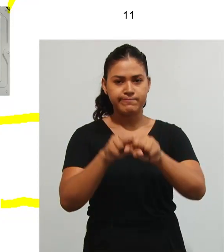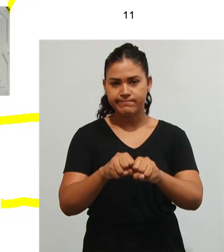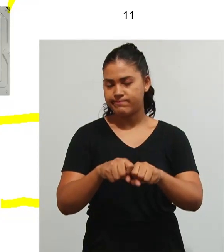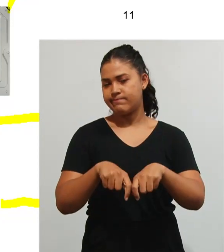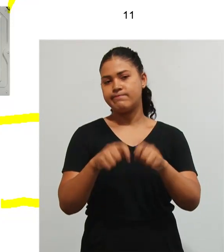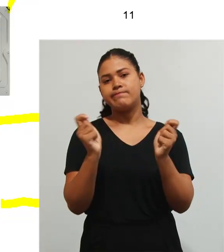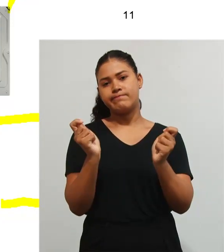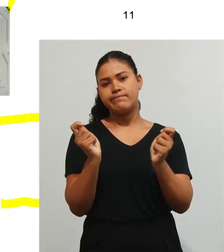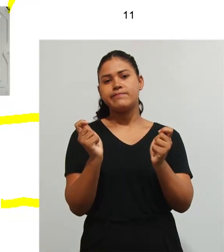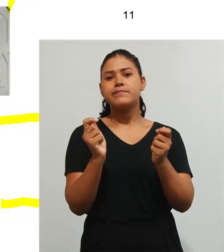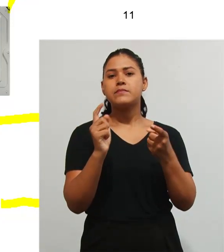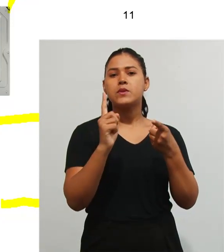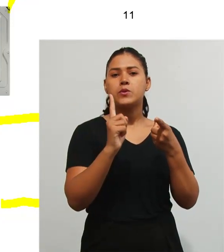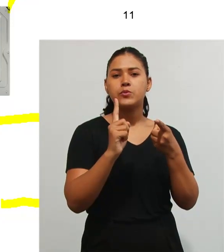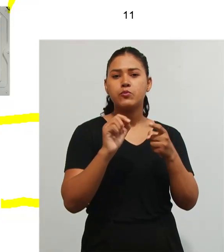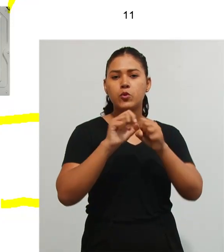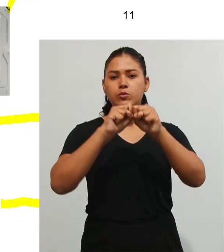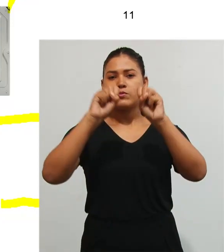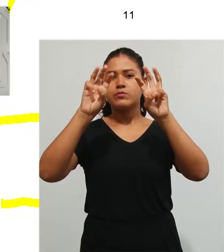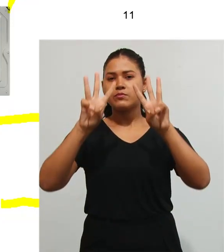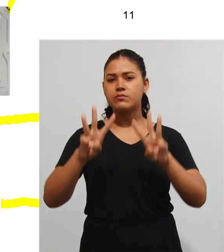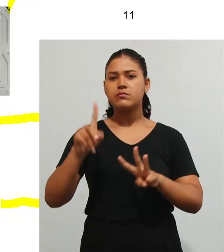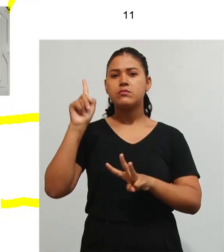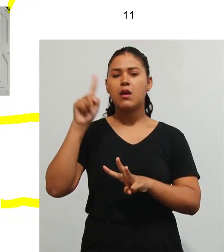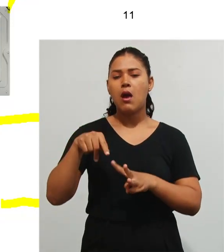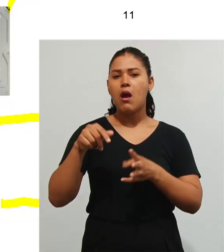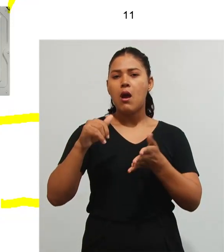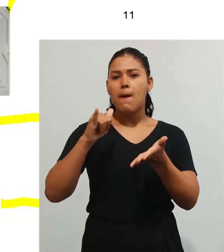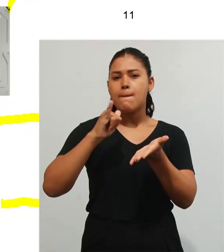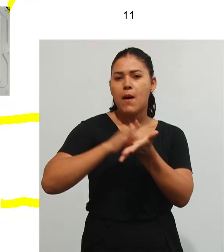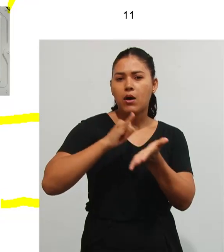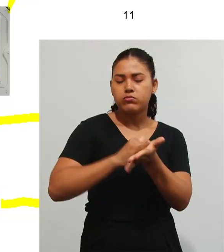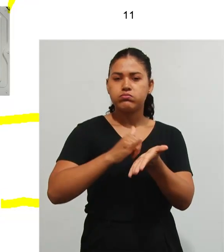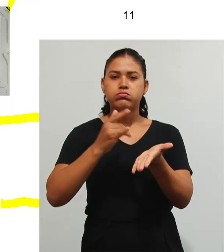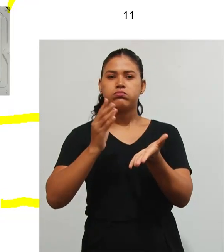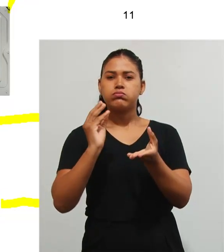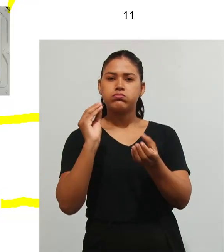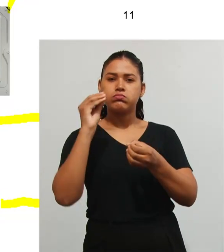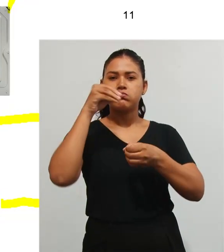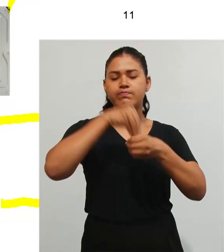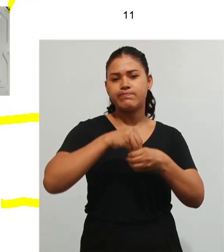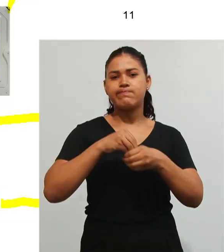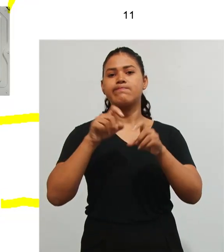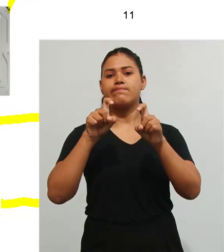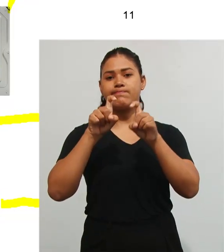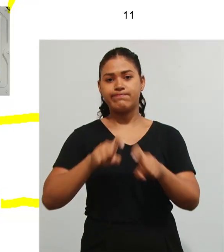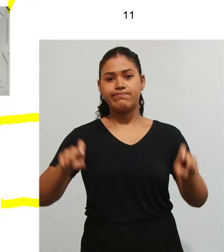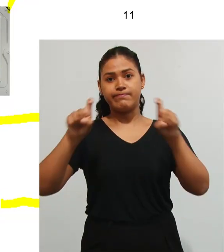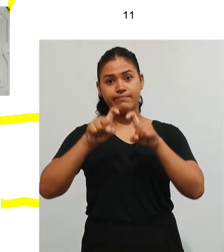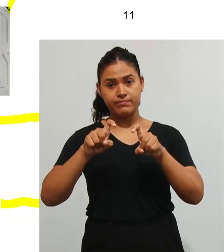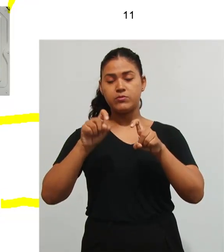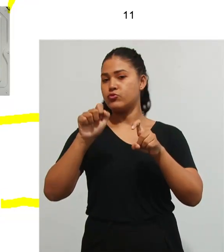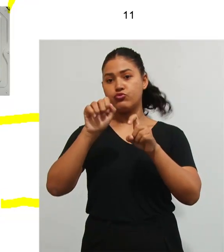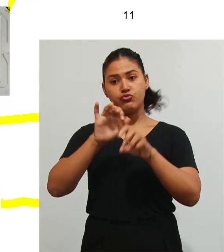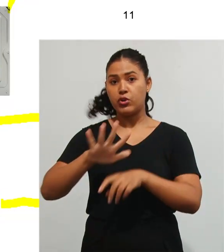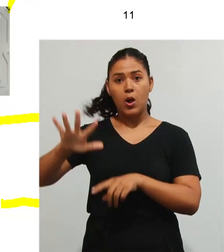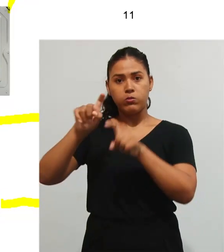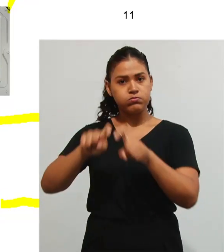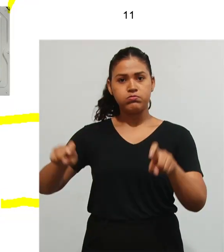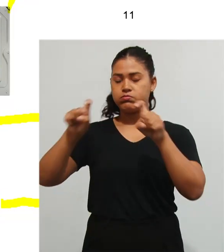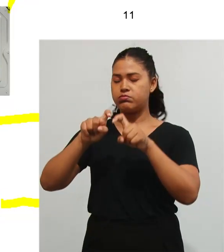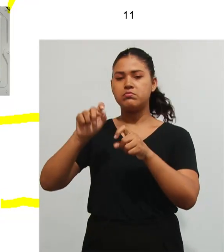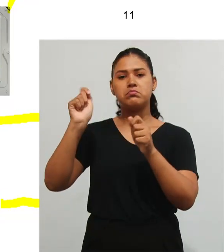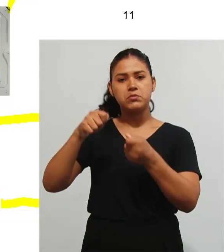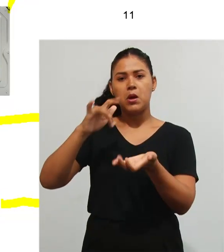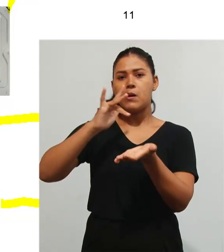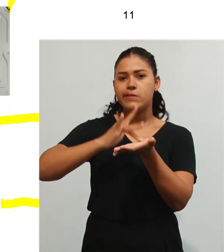fisicamente. Então, basicamente, os softwares são os programas ou os aplicativos do computador computador de maneira geral, né? Pode ser um